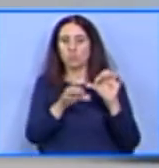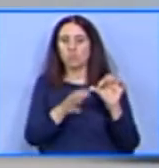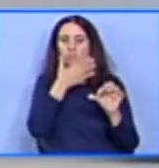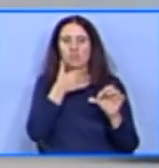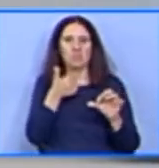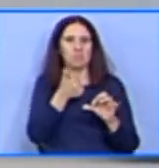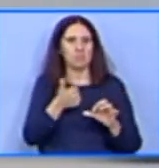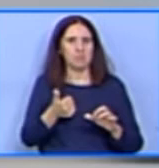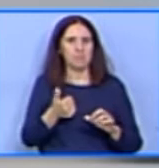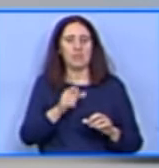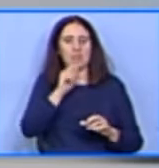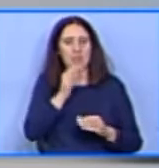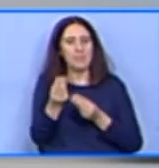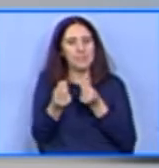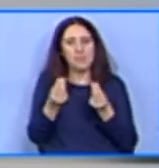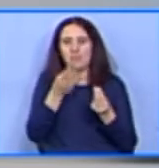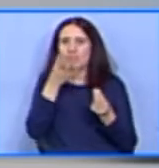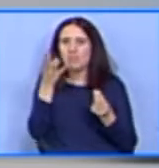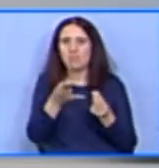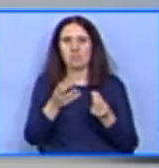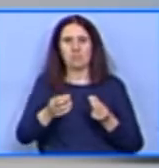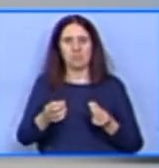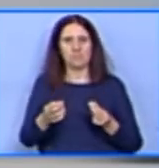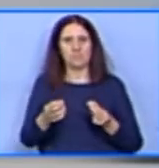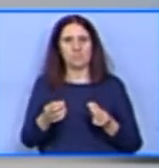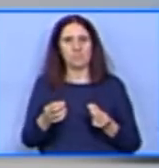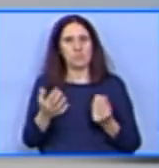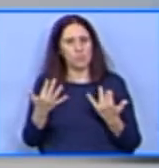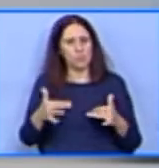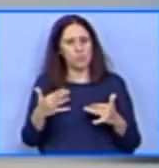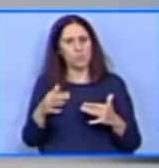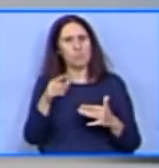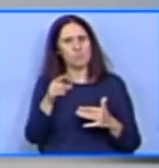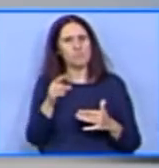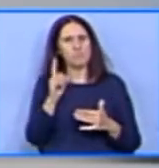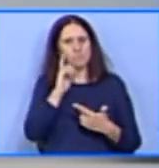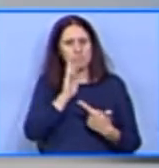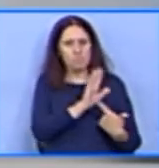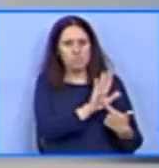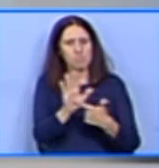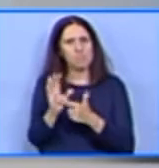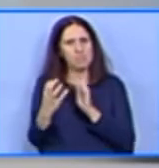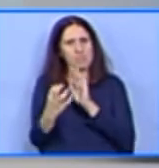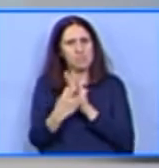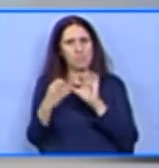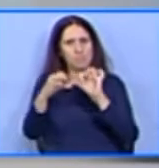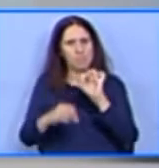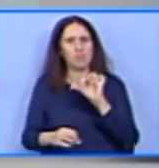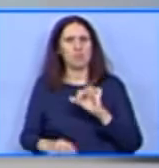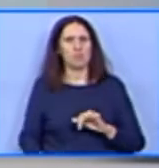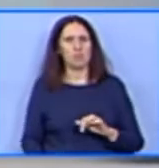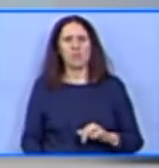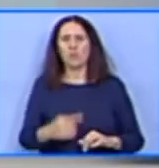as fórmulas, as maneiras de o dizer, a transcendência das mensagens e das simbólicas. Eu diria,